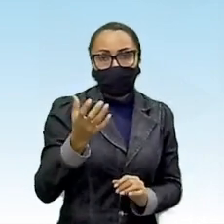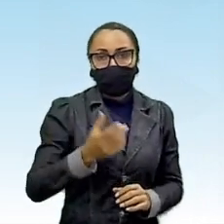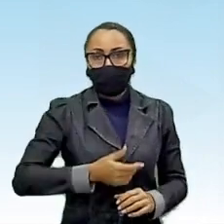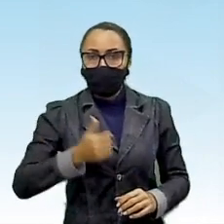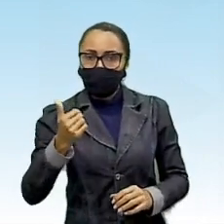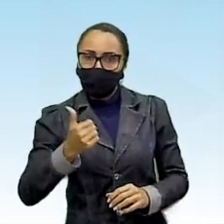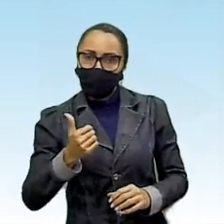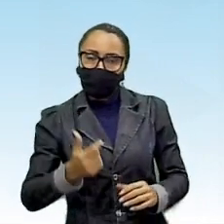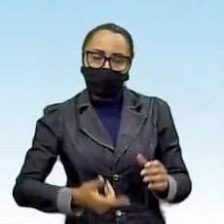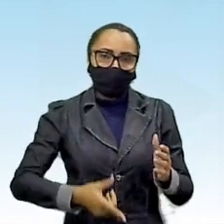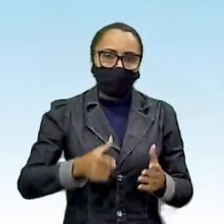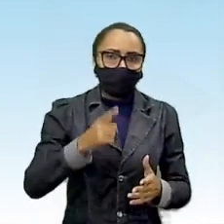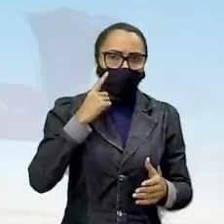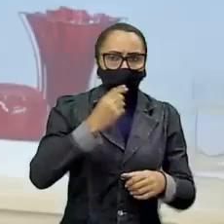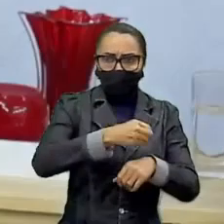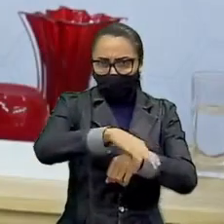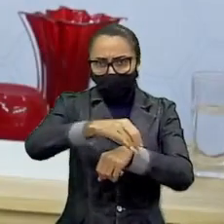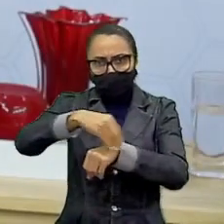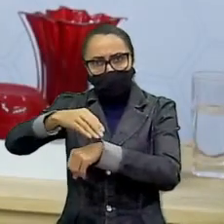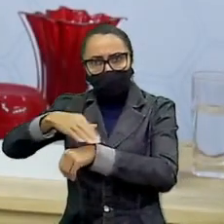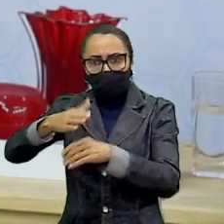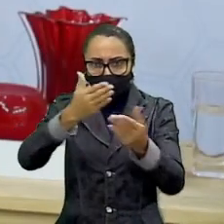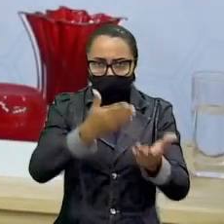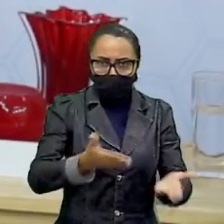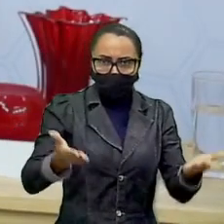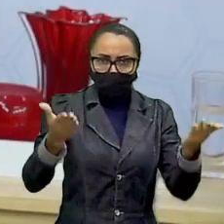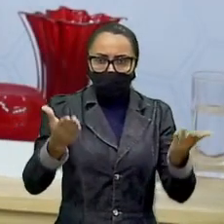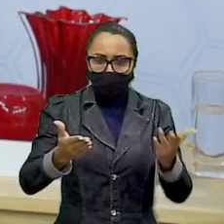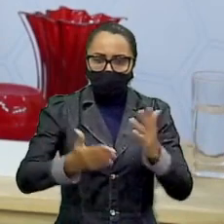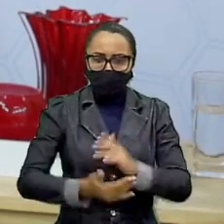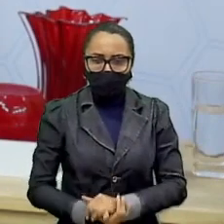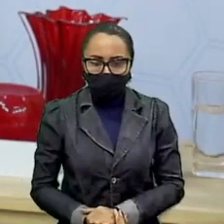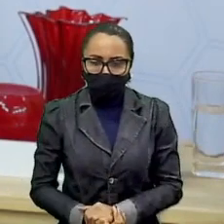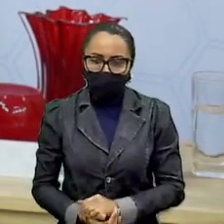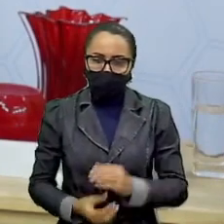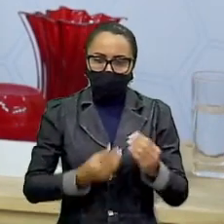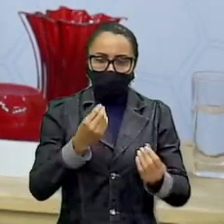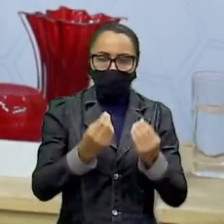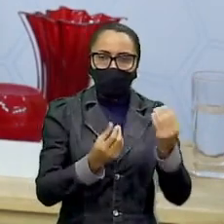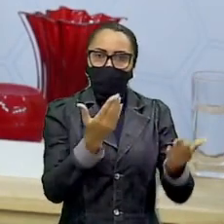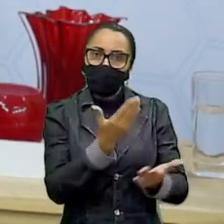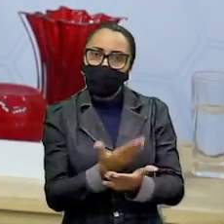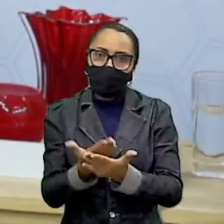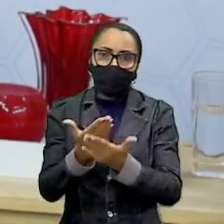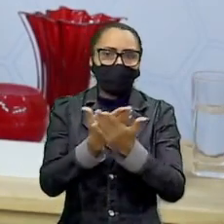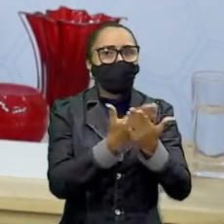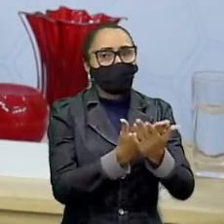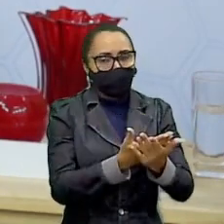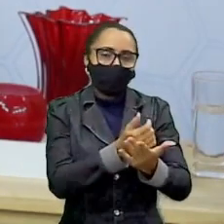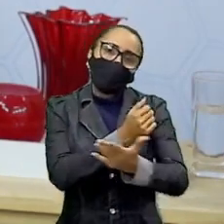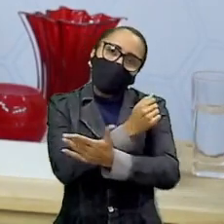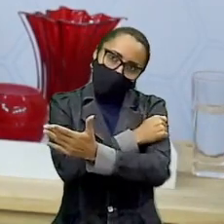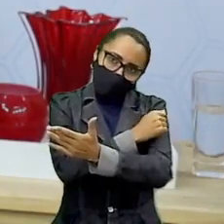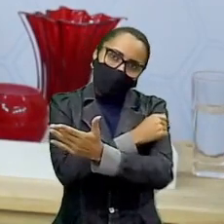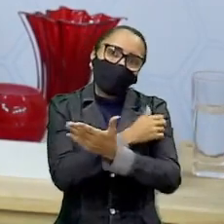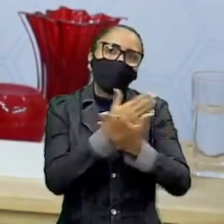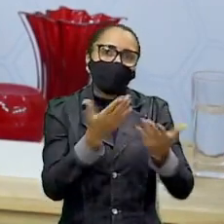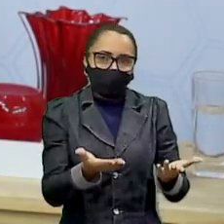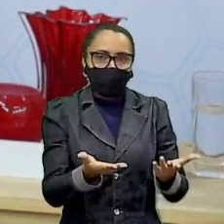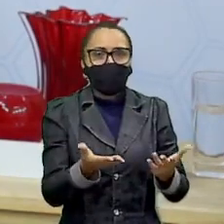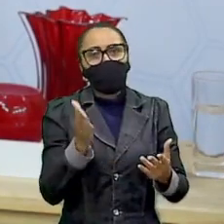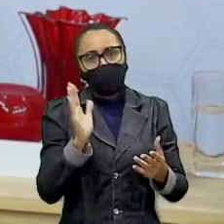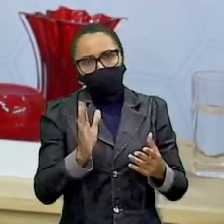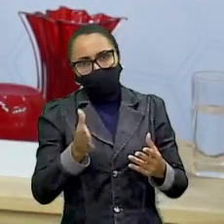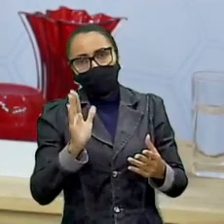de finalizar, deixar algumas dicas aqui para vocês, né, como estudante, né, que eu já fui estudante, sou uma eterna aprendiz